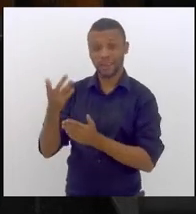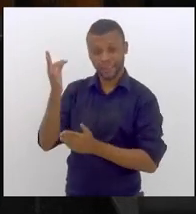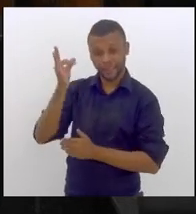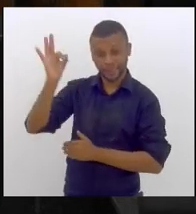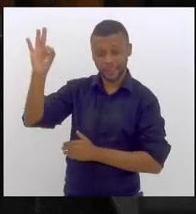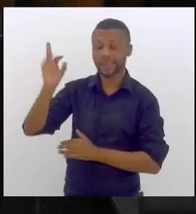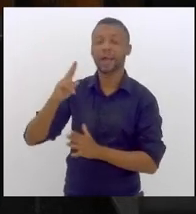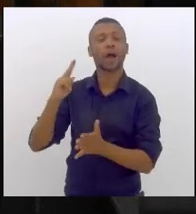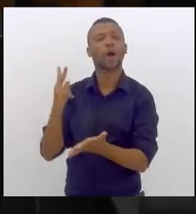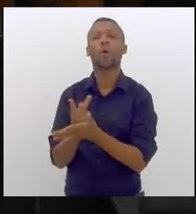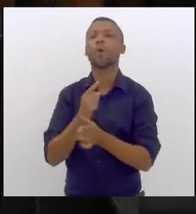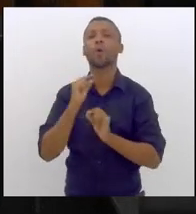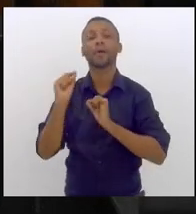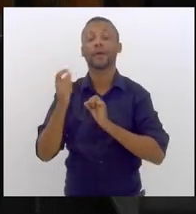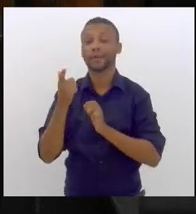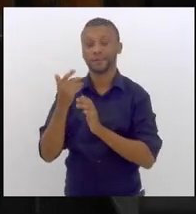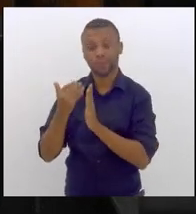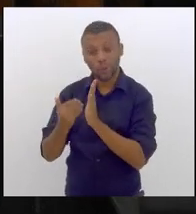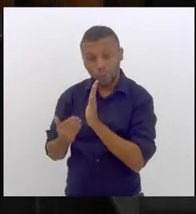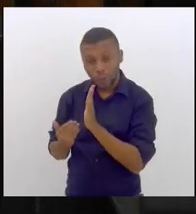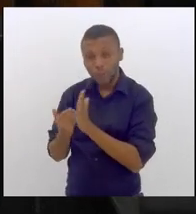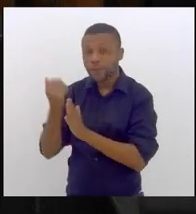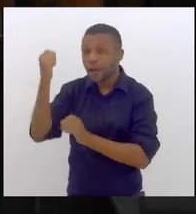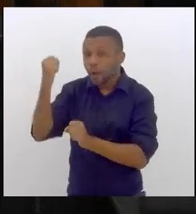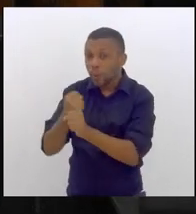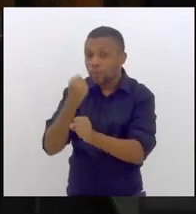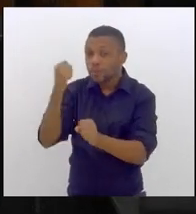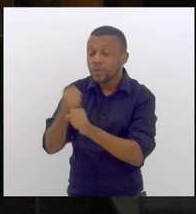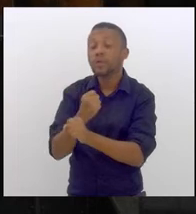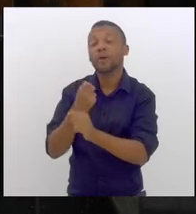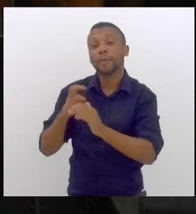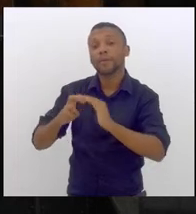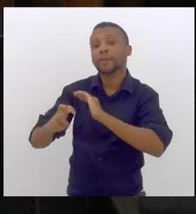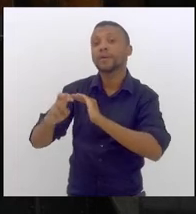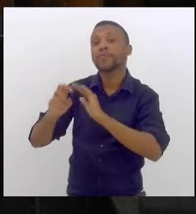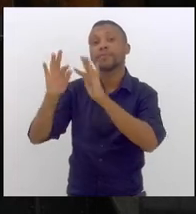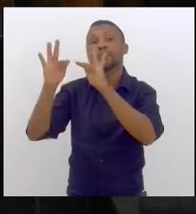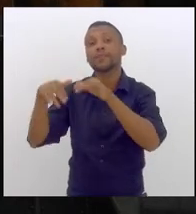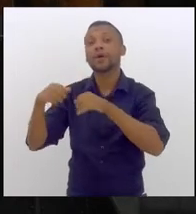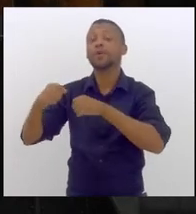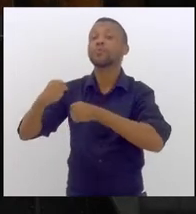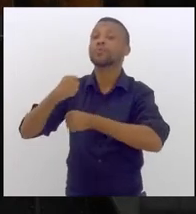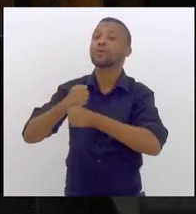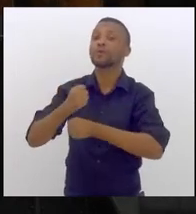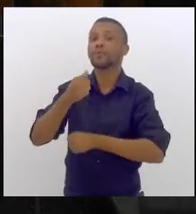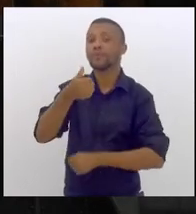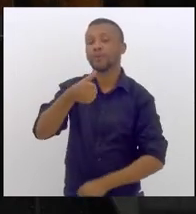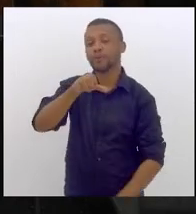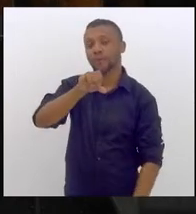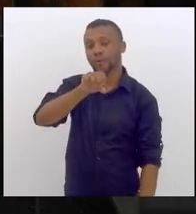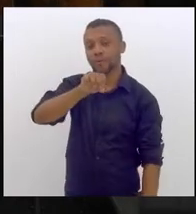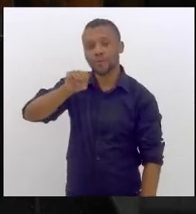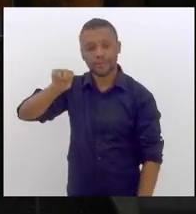feito no final dos anos 1900, em meados dos anos